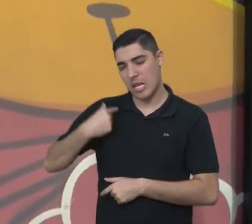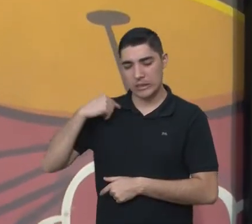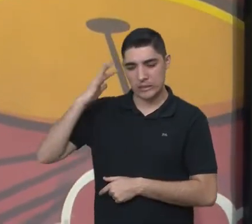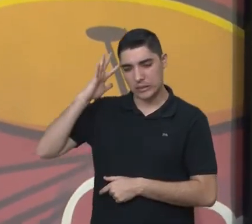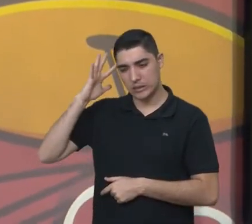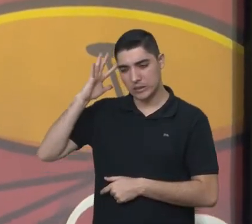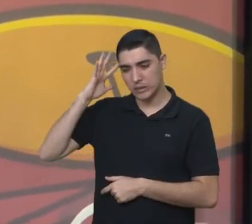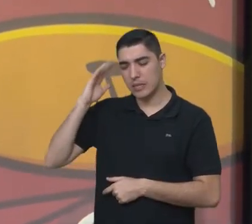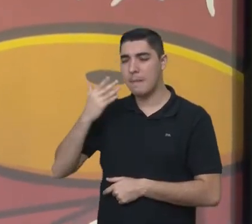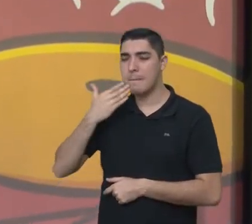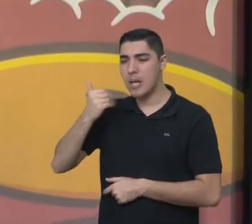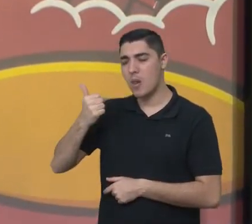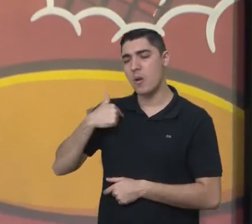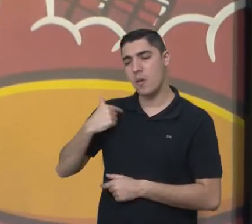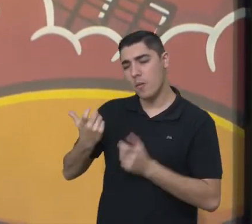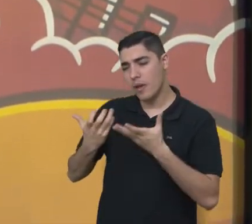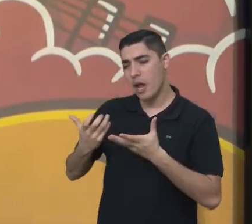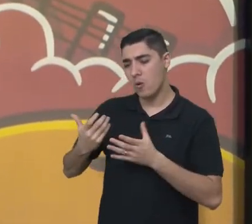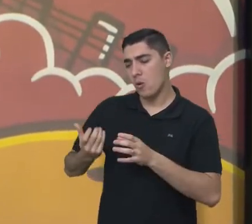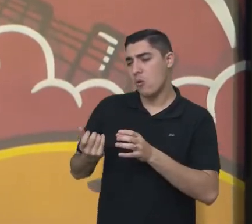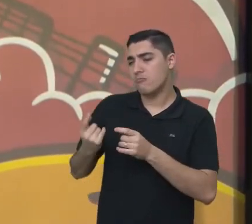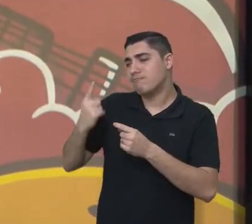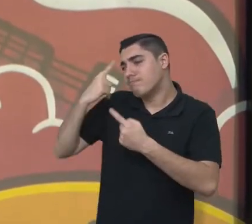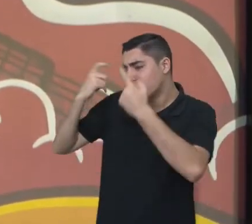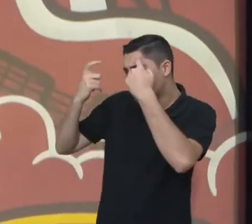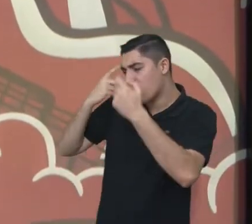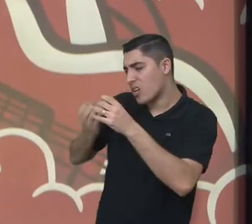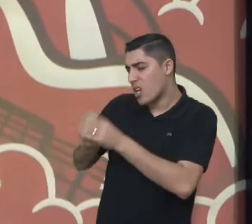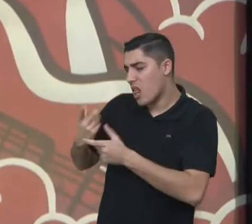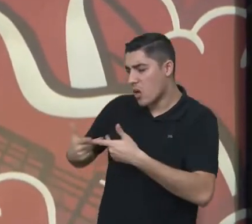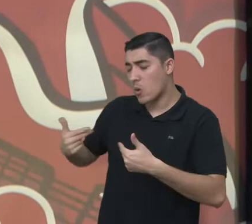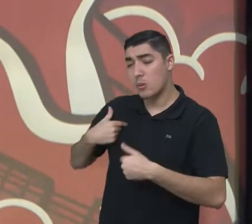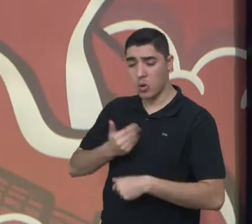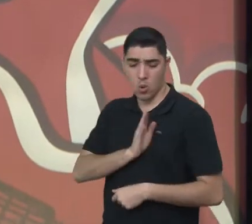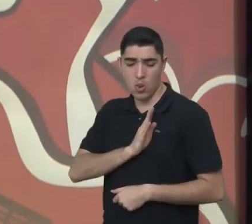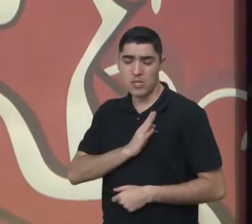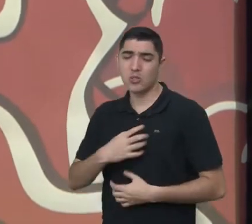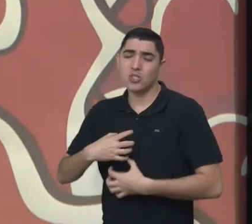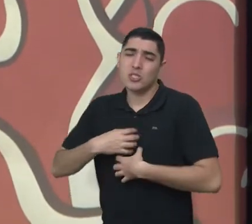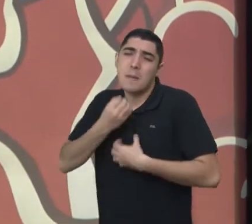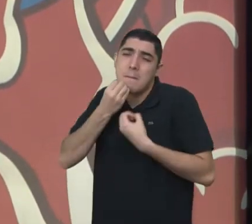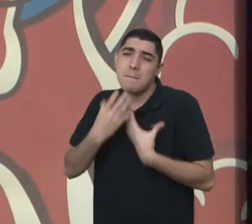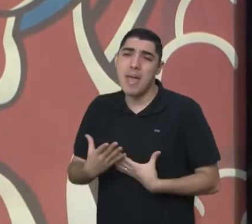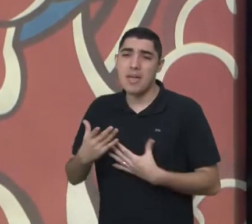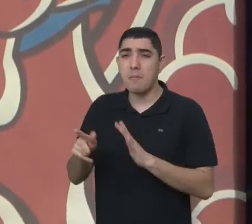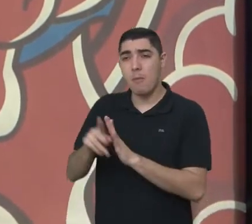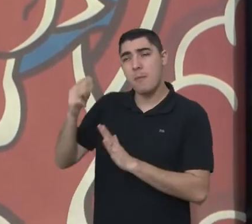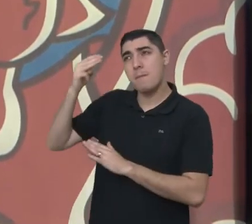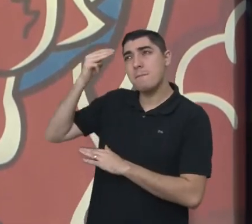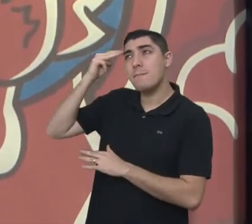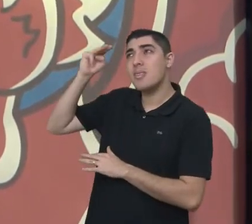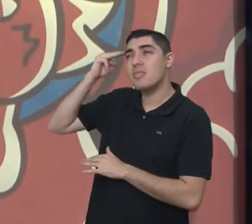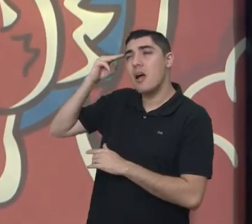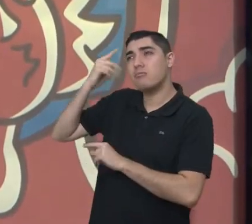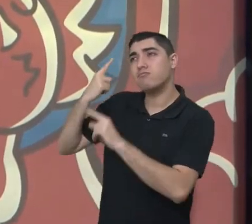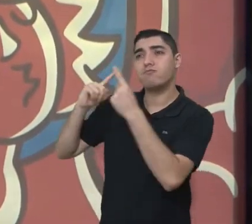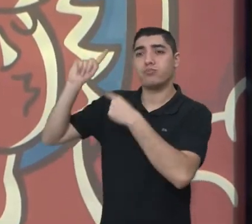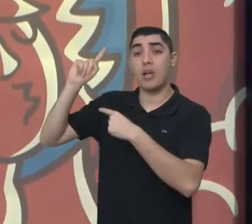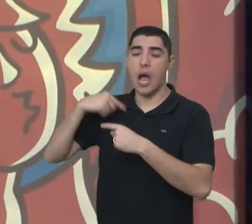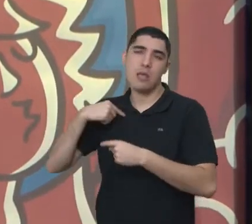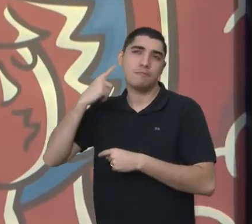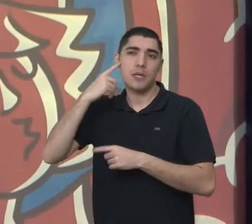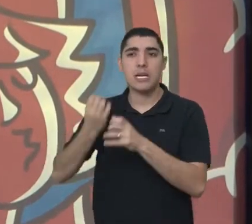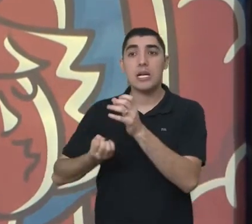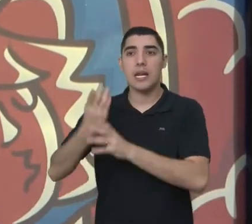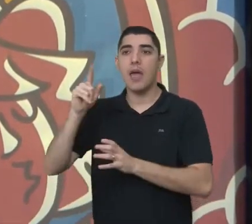de criar e ocupar a mente e o coração ficar bem, assim, mentalmente, aí eu criei o Virei Almofada. De